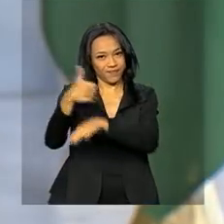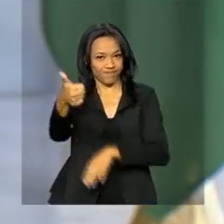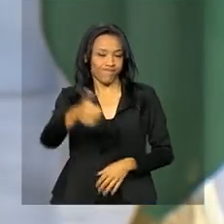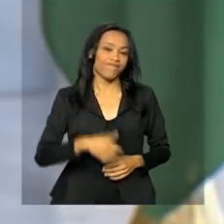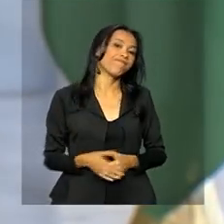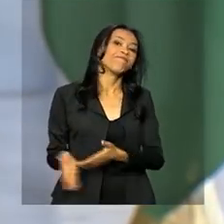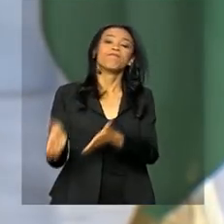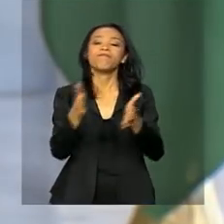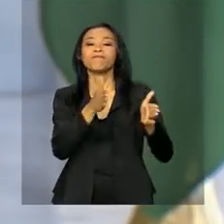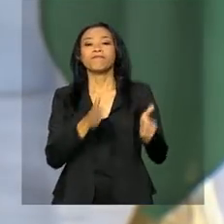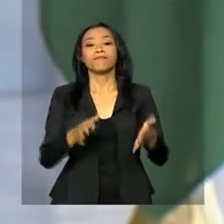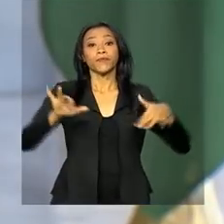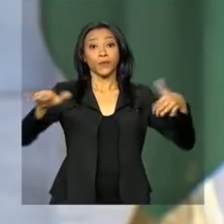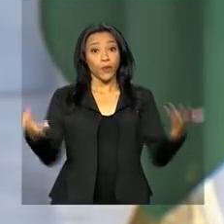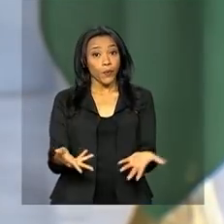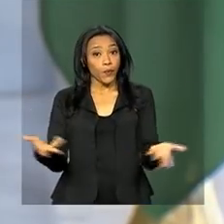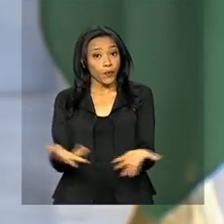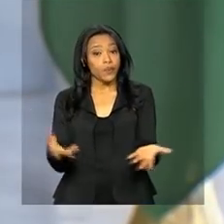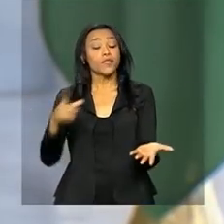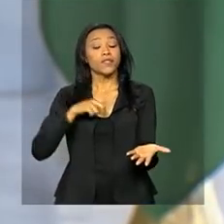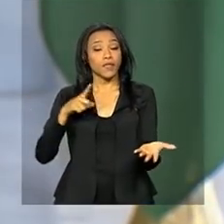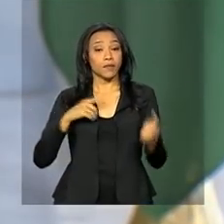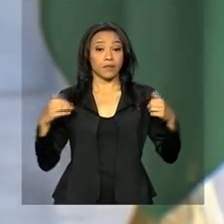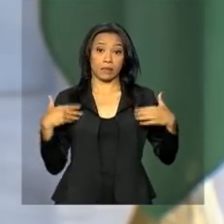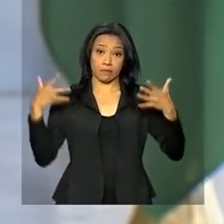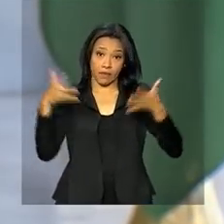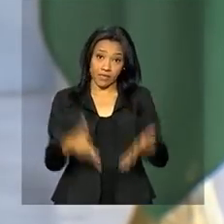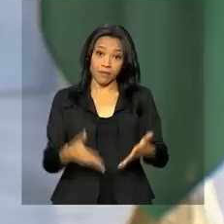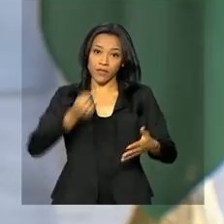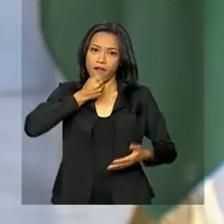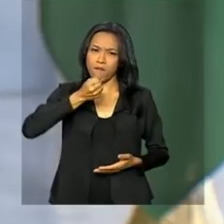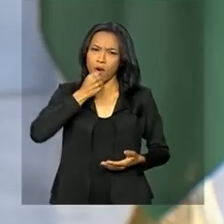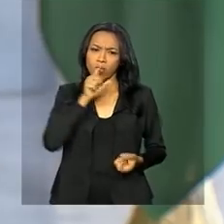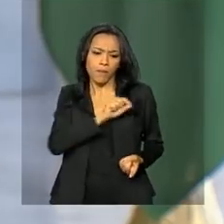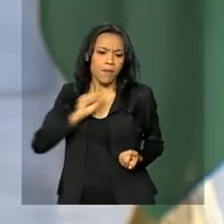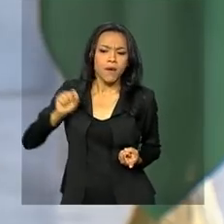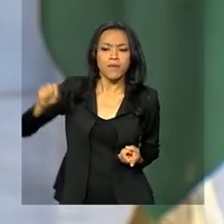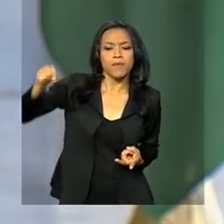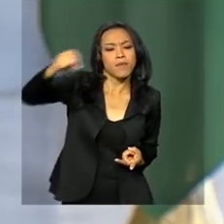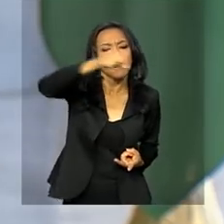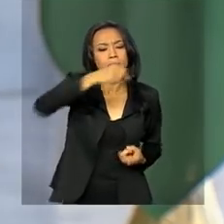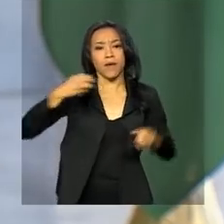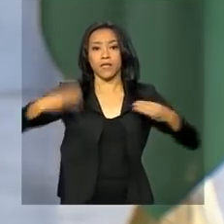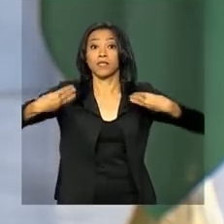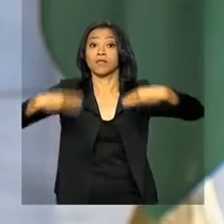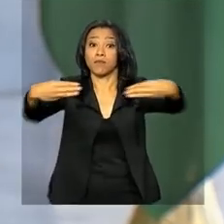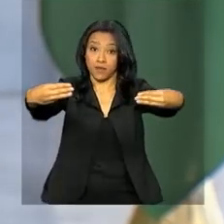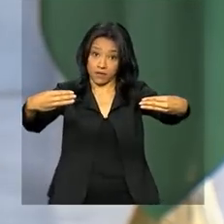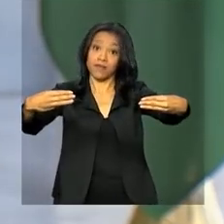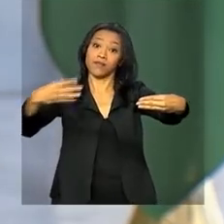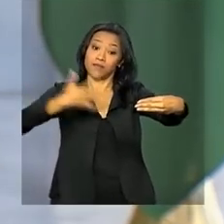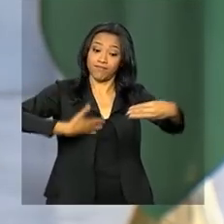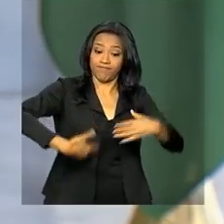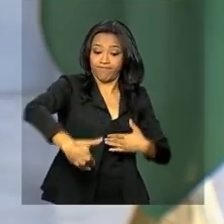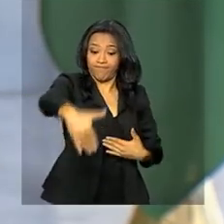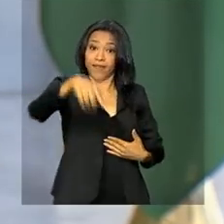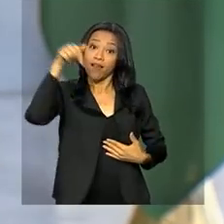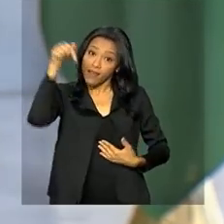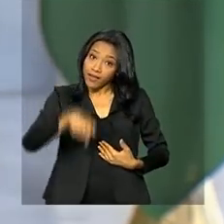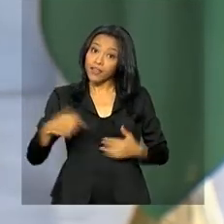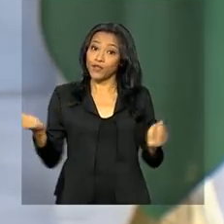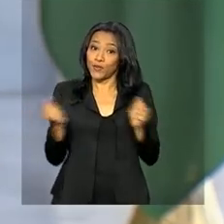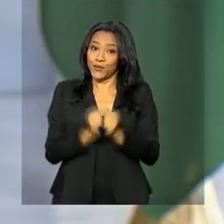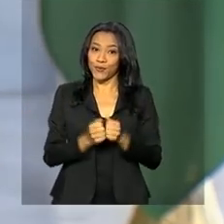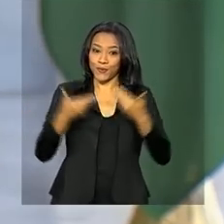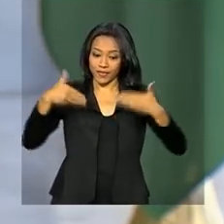E olha, na cobertura de hoje, teremos ainda a participação dos nossos repórteres em vários pontos da Esplanada dos Ministérios e aqui junto com a gente